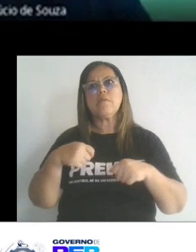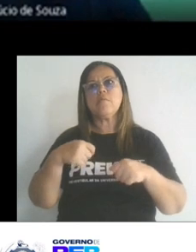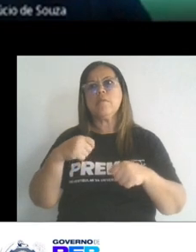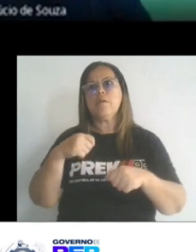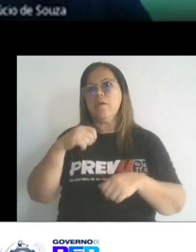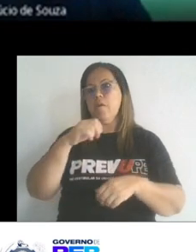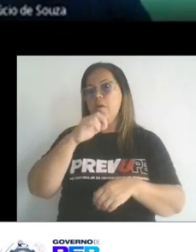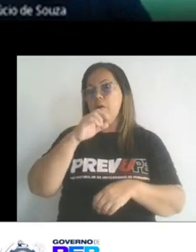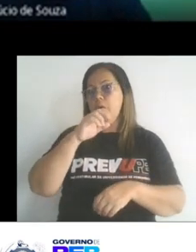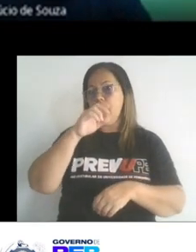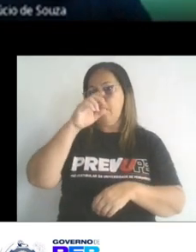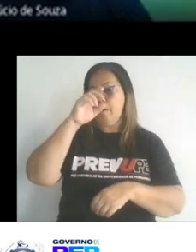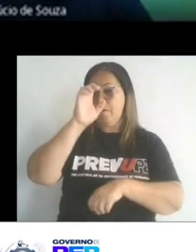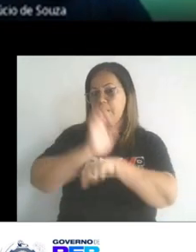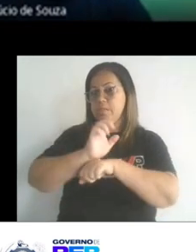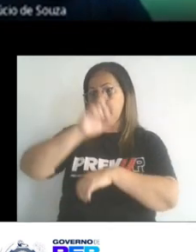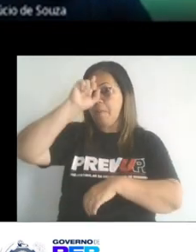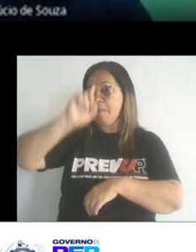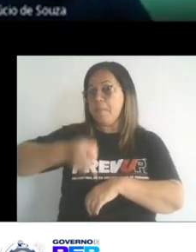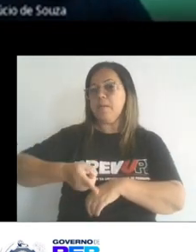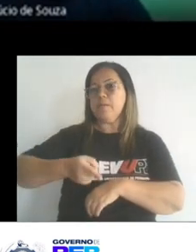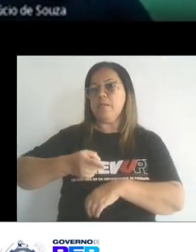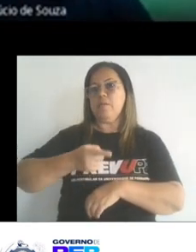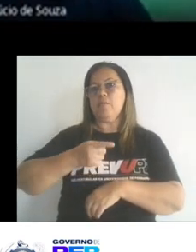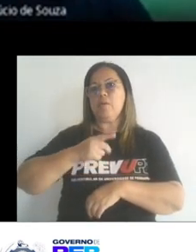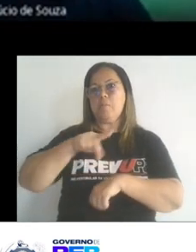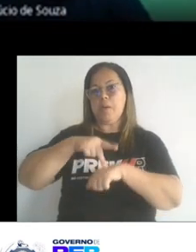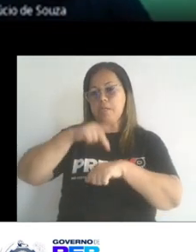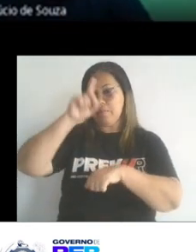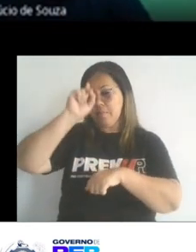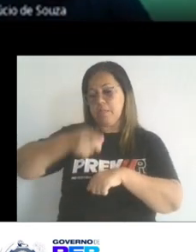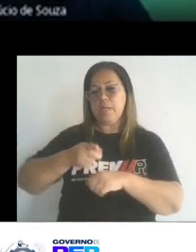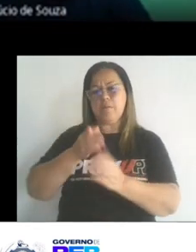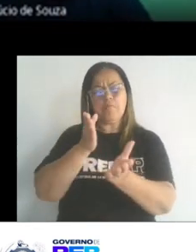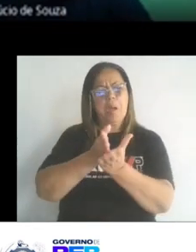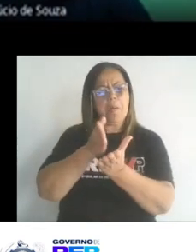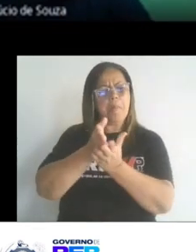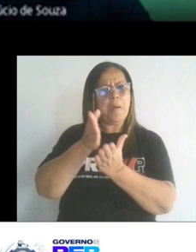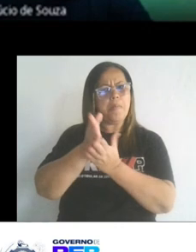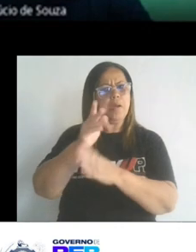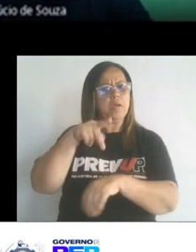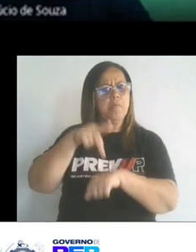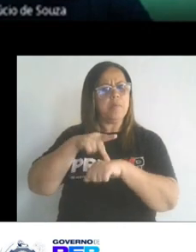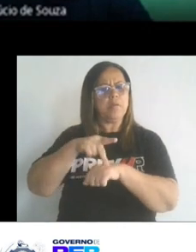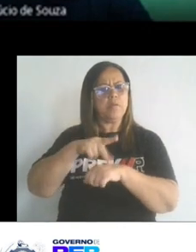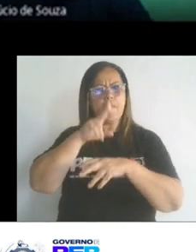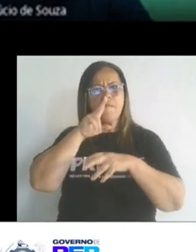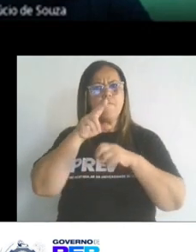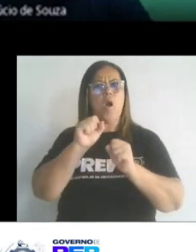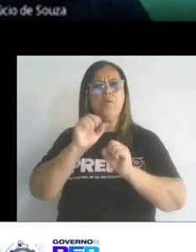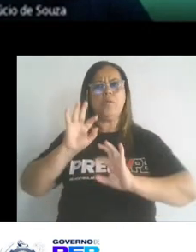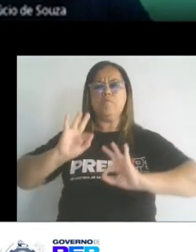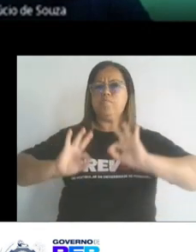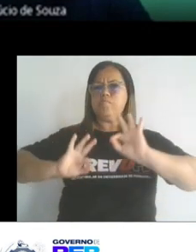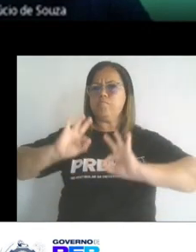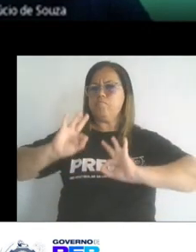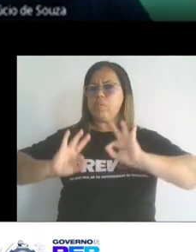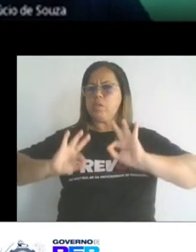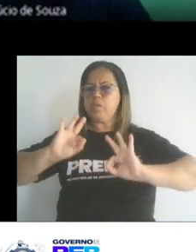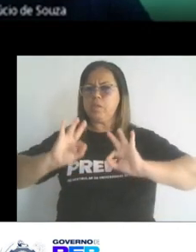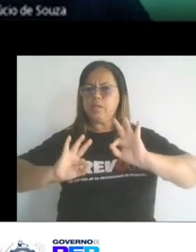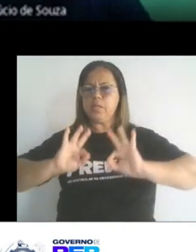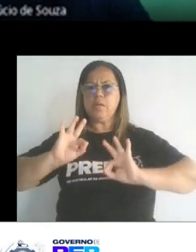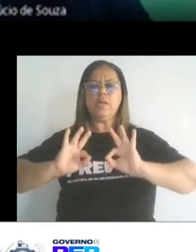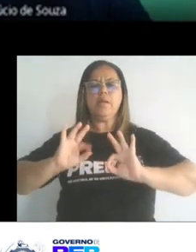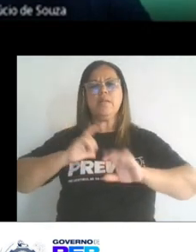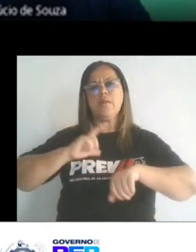o fascismo luta luta para que o Estado seja forte organizado e tenha ao